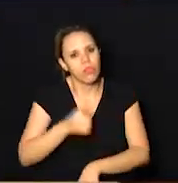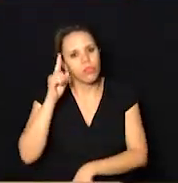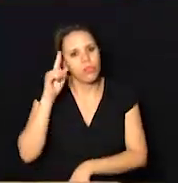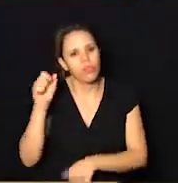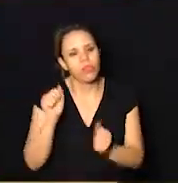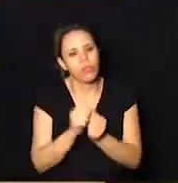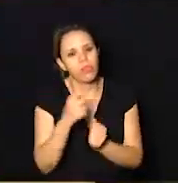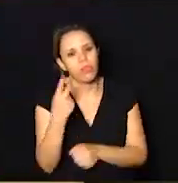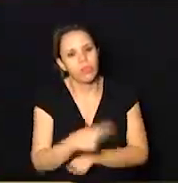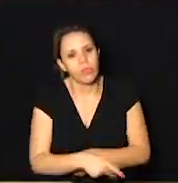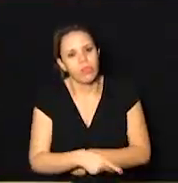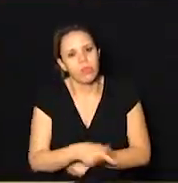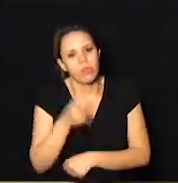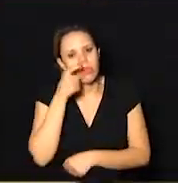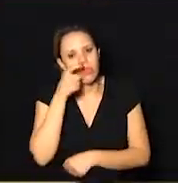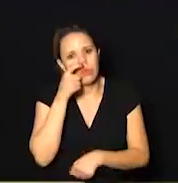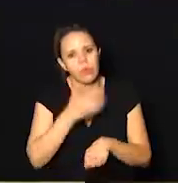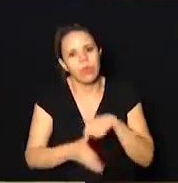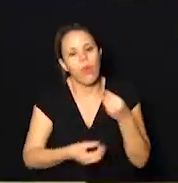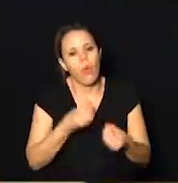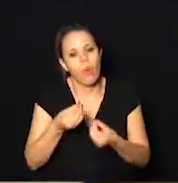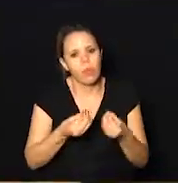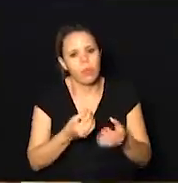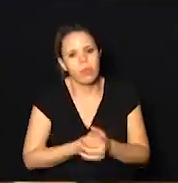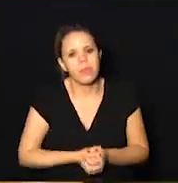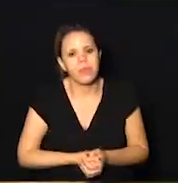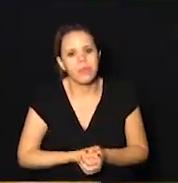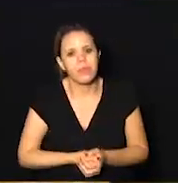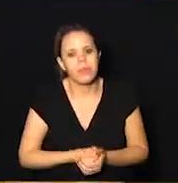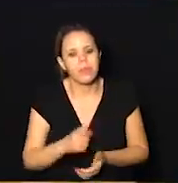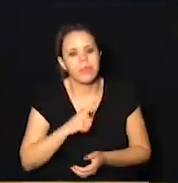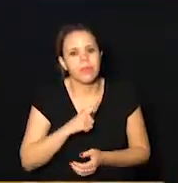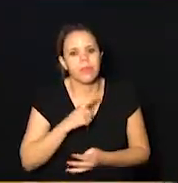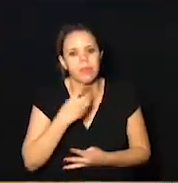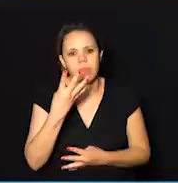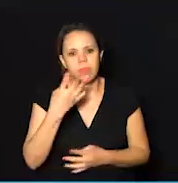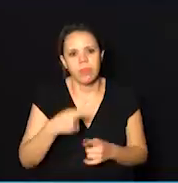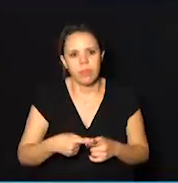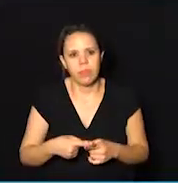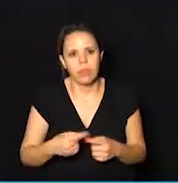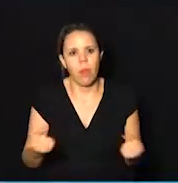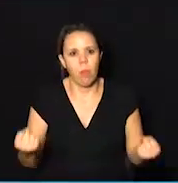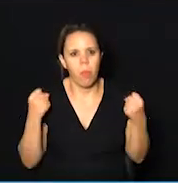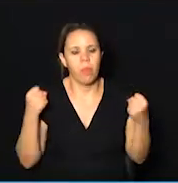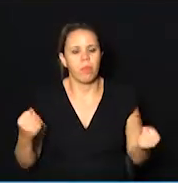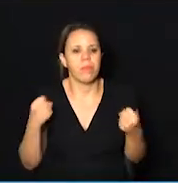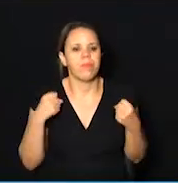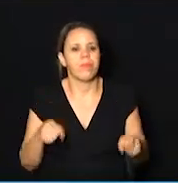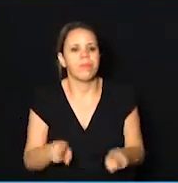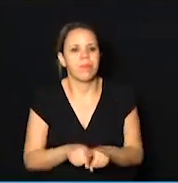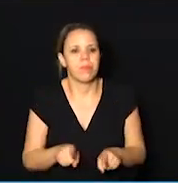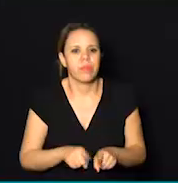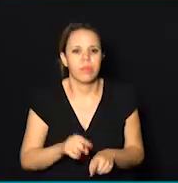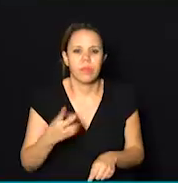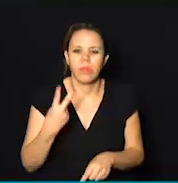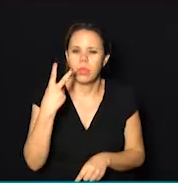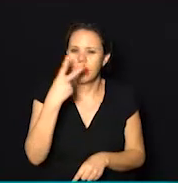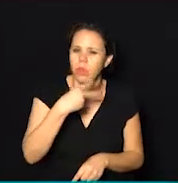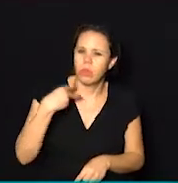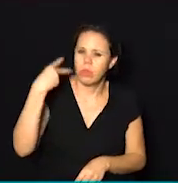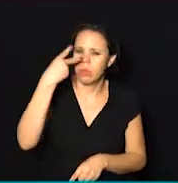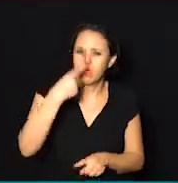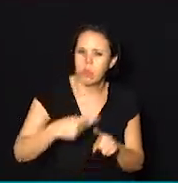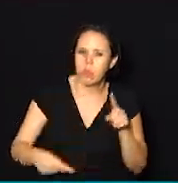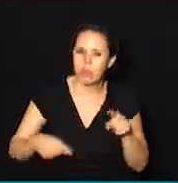lá pegar o treino para ver como é que tá aí ele tem quatro vezes de musculação e uma média de